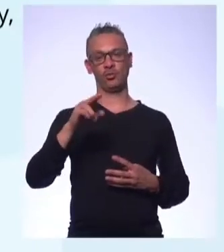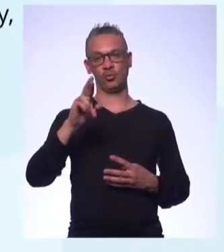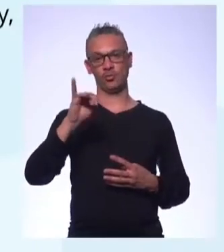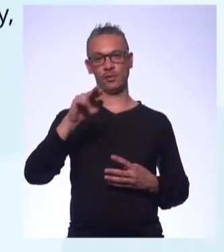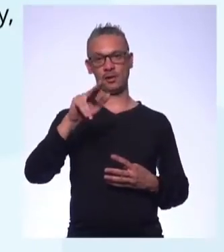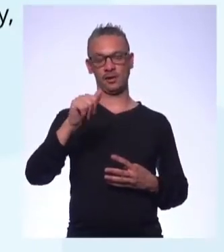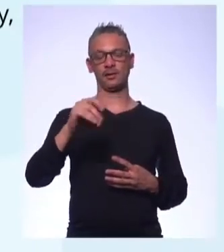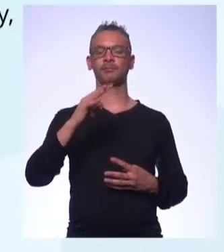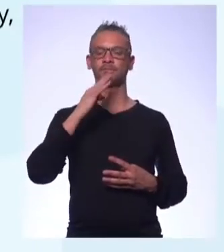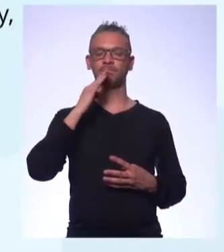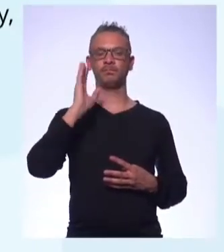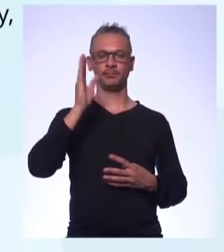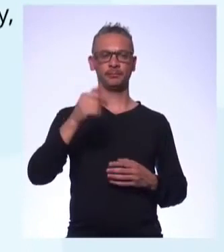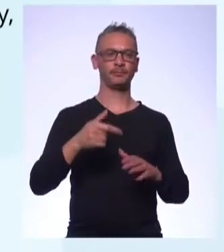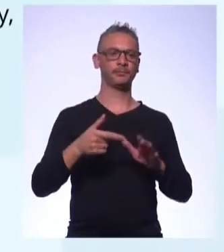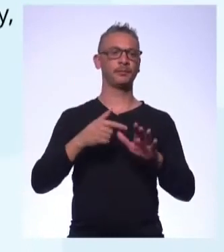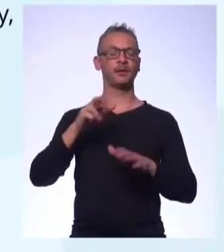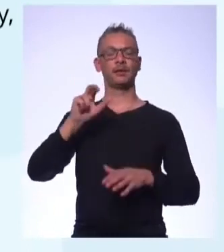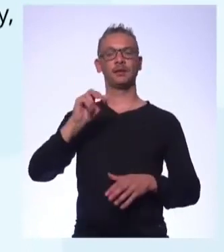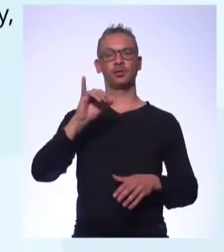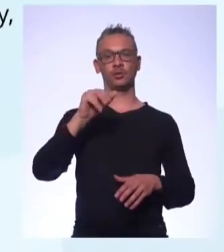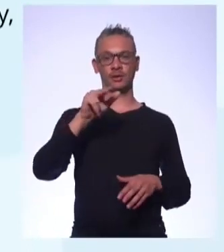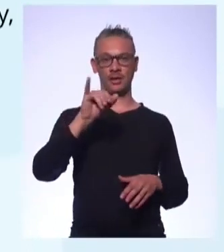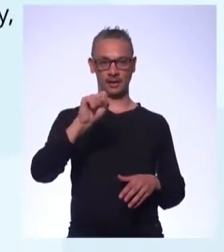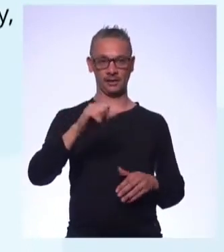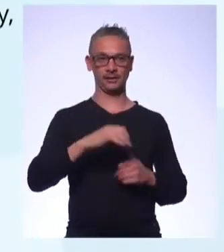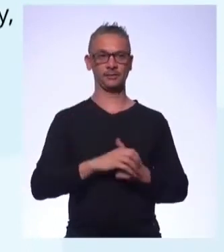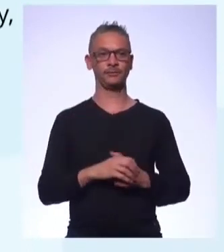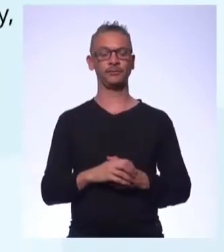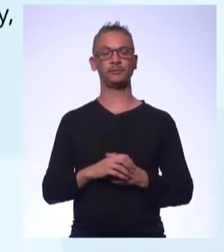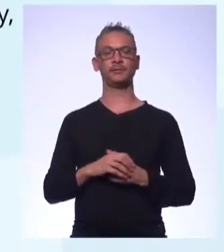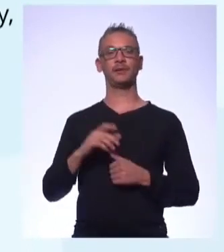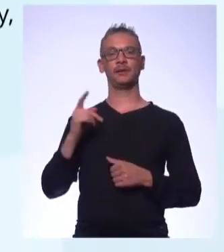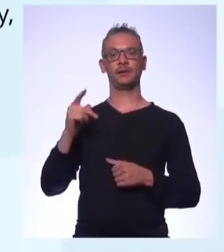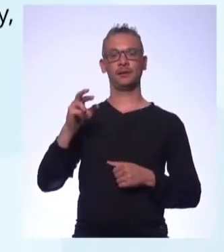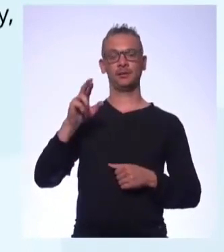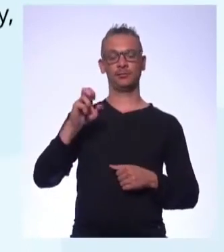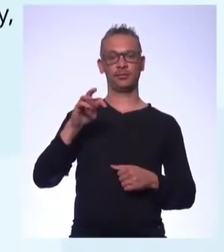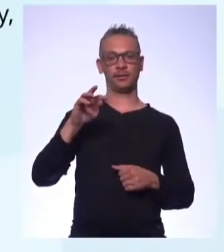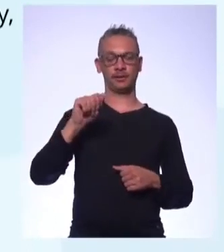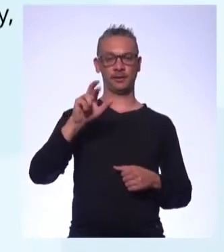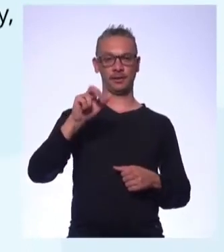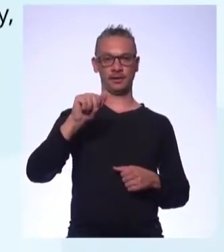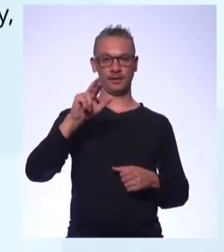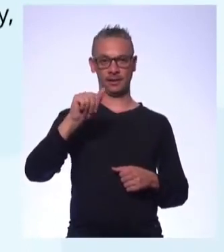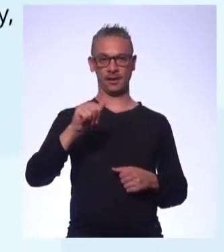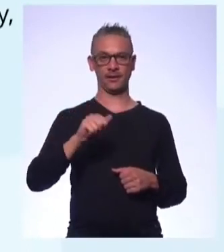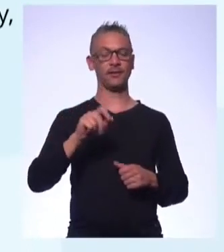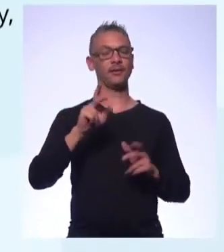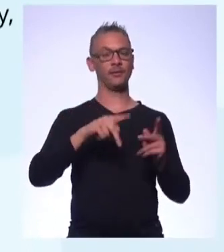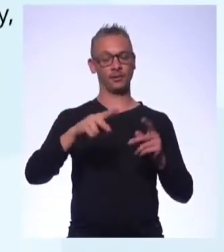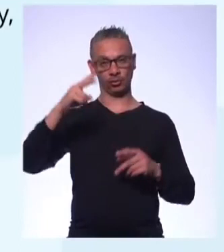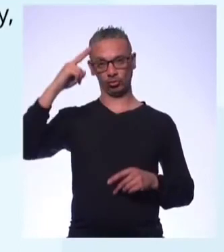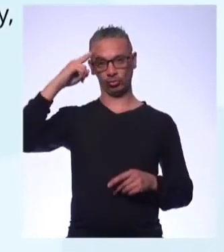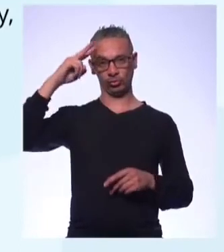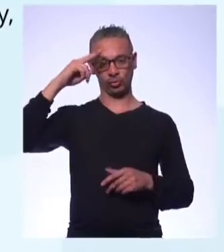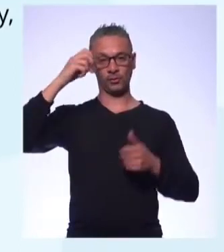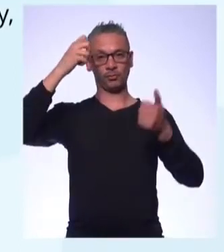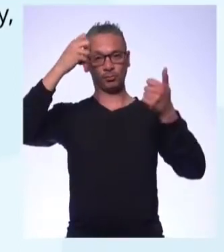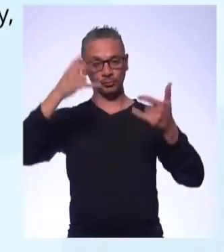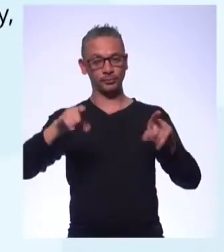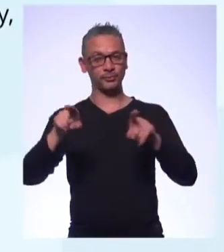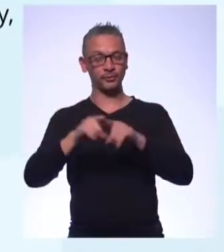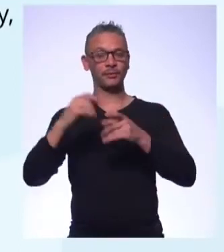Urbana, que a gente ama. Racionais MCs, que o Mauro acabou de dizer. A Preta Rara, gente, é uma professora de história